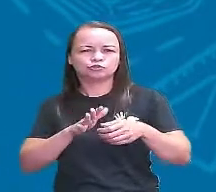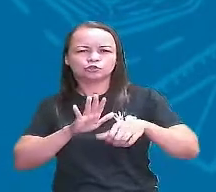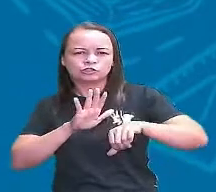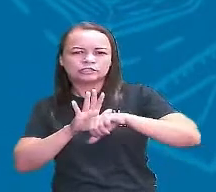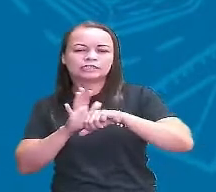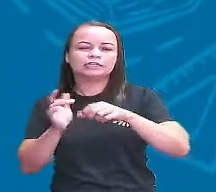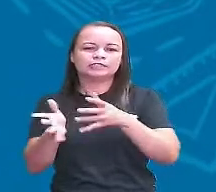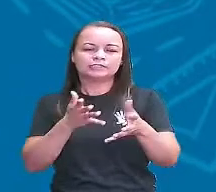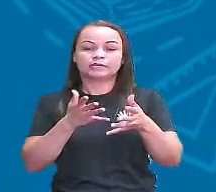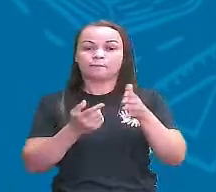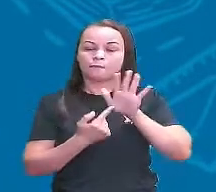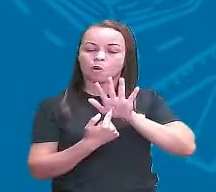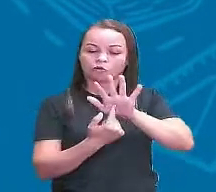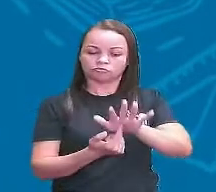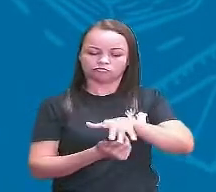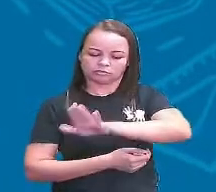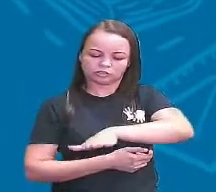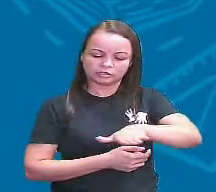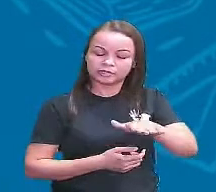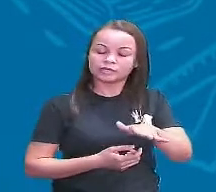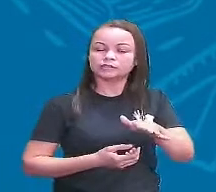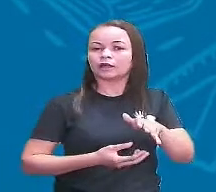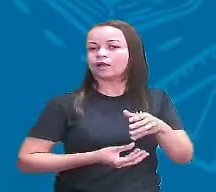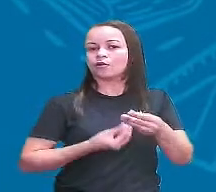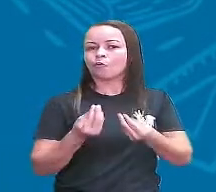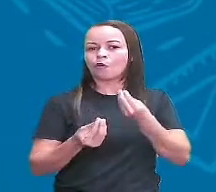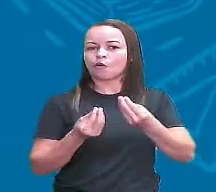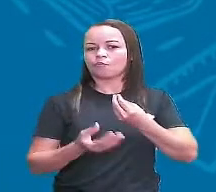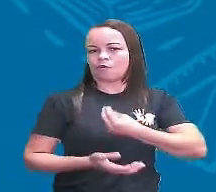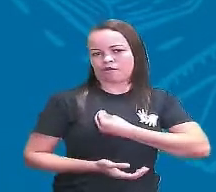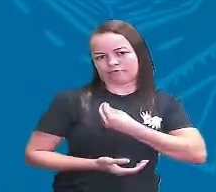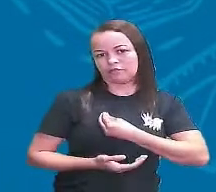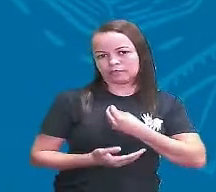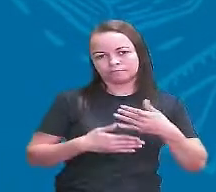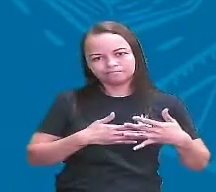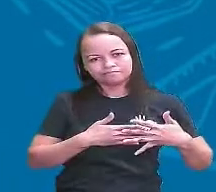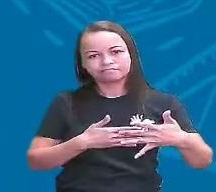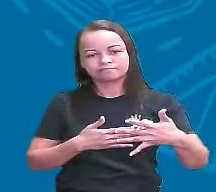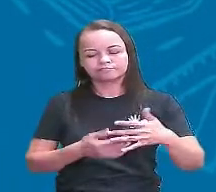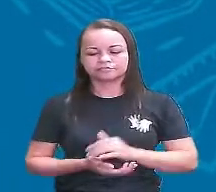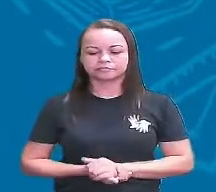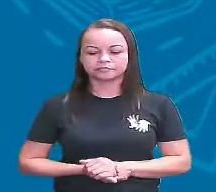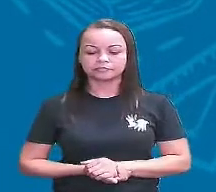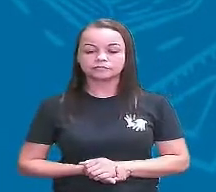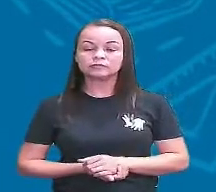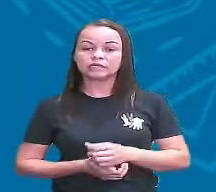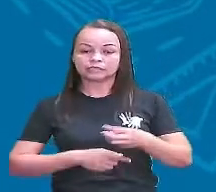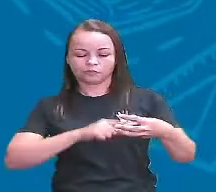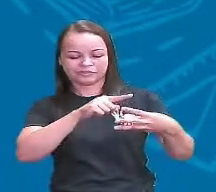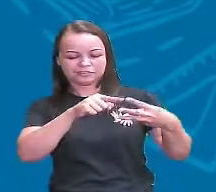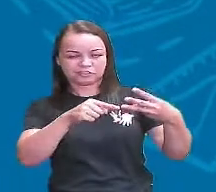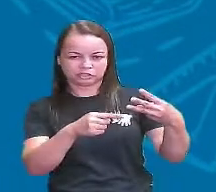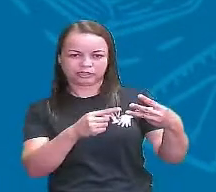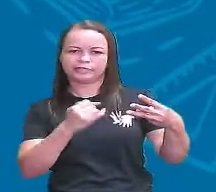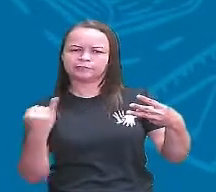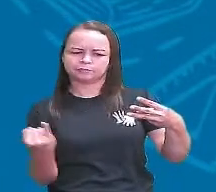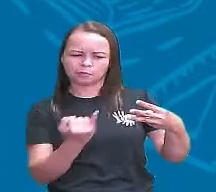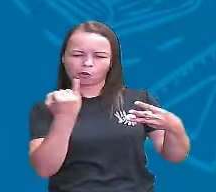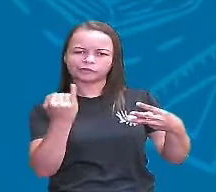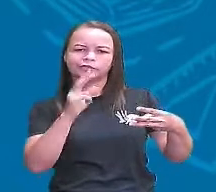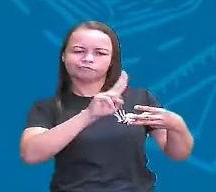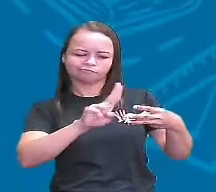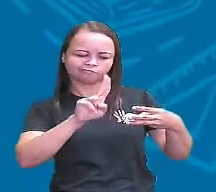às crianças a vida como ela é. Então, esses três são três importantes, né,